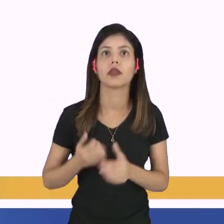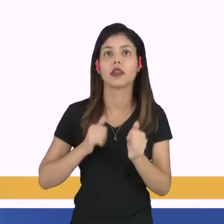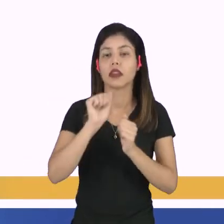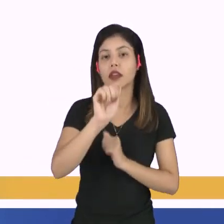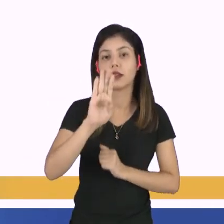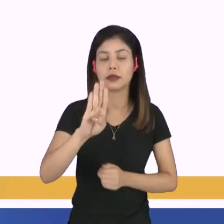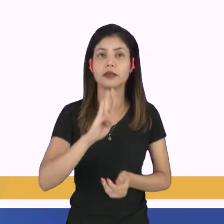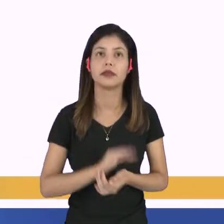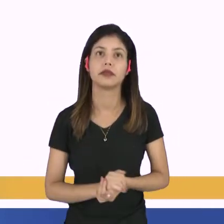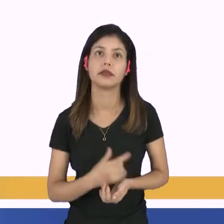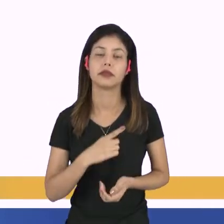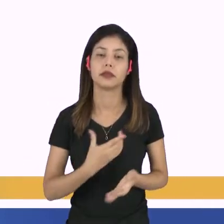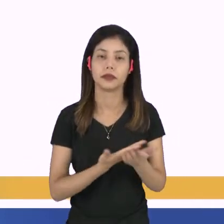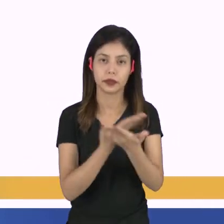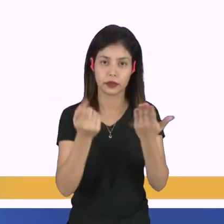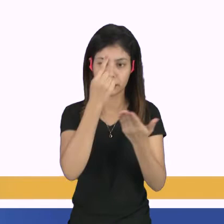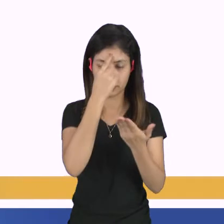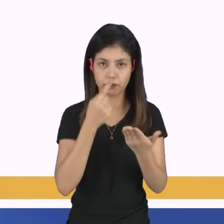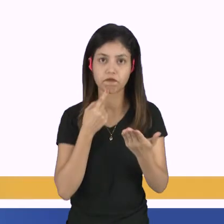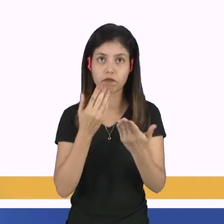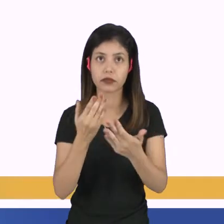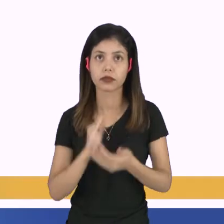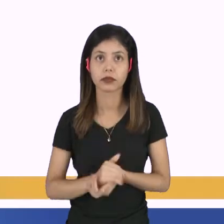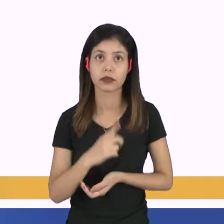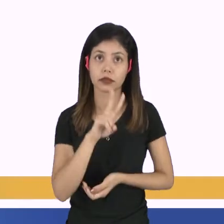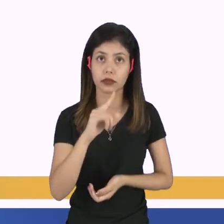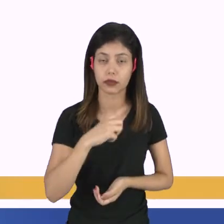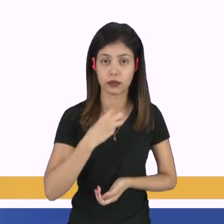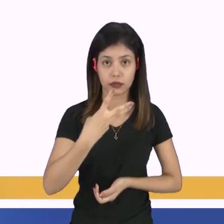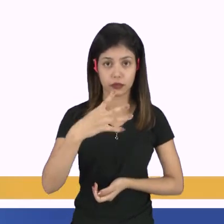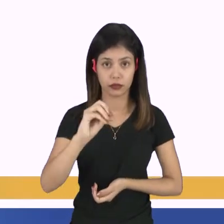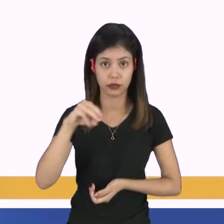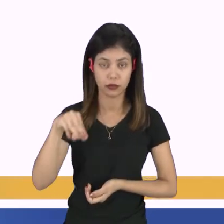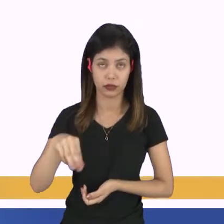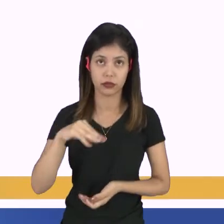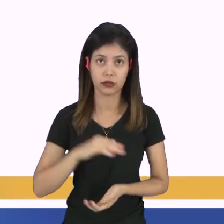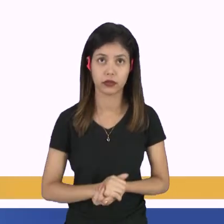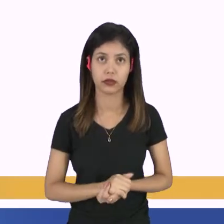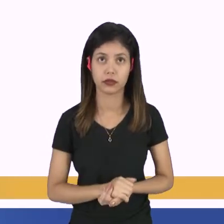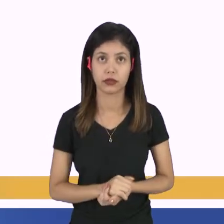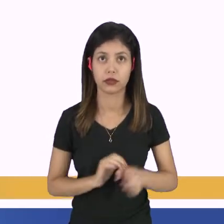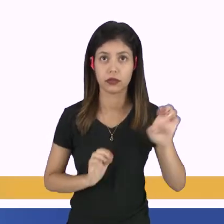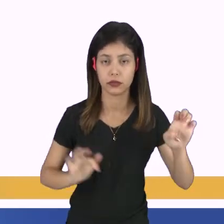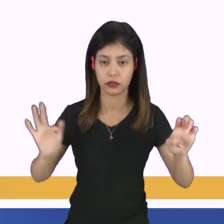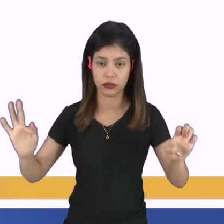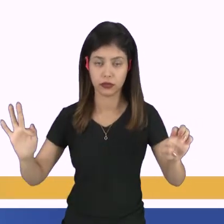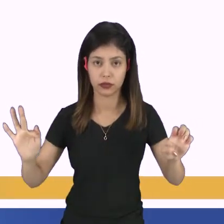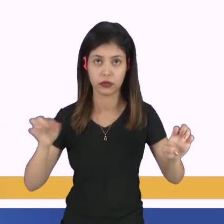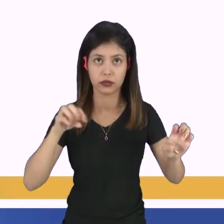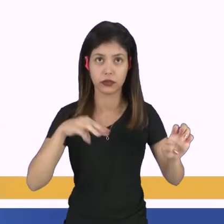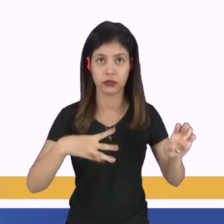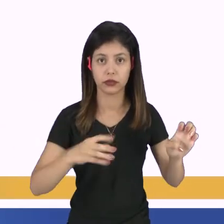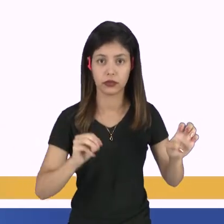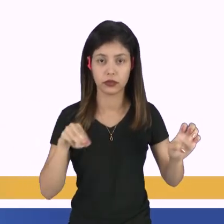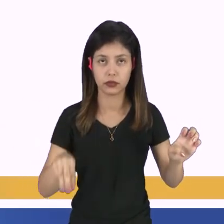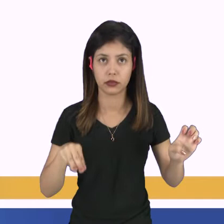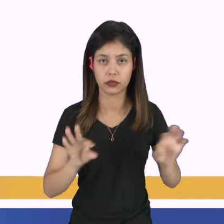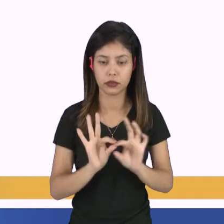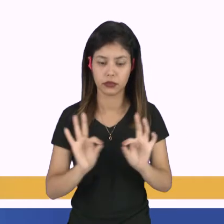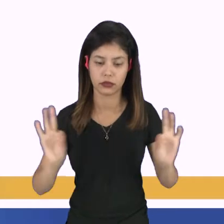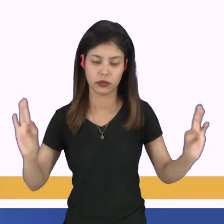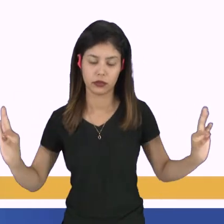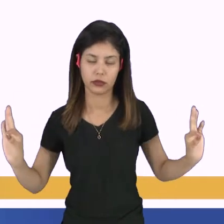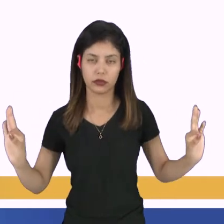AB, né, vou colocar aqui para você, ele vai ter, né, observe que o segmento EF mede 30 metros, já que o comprimento